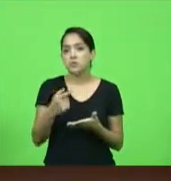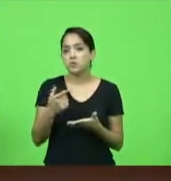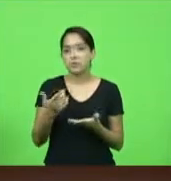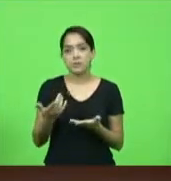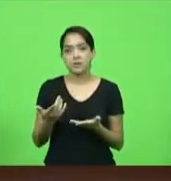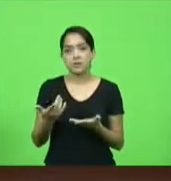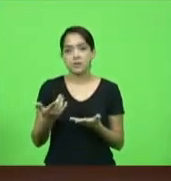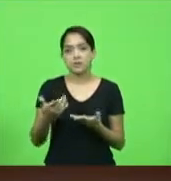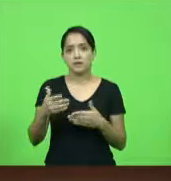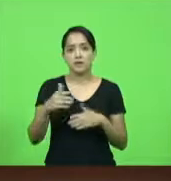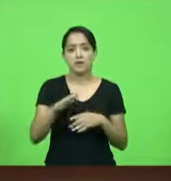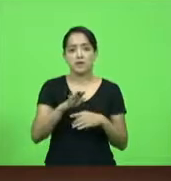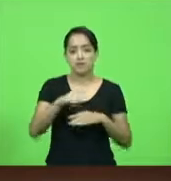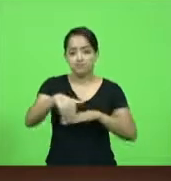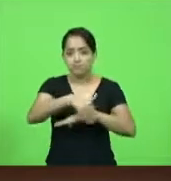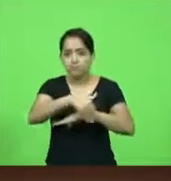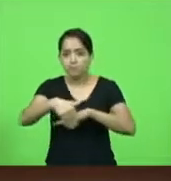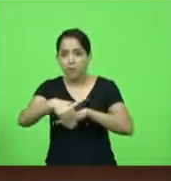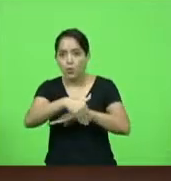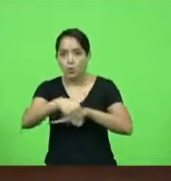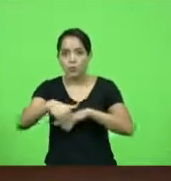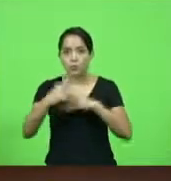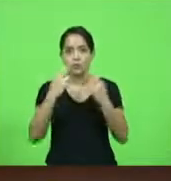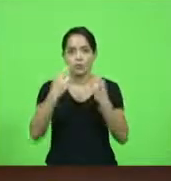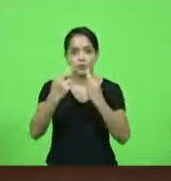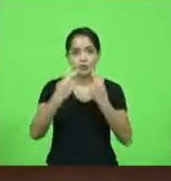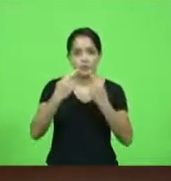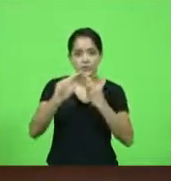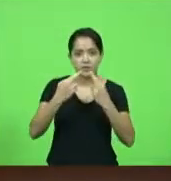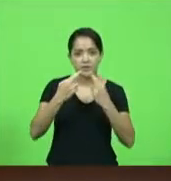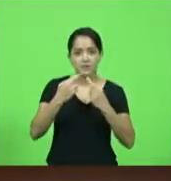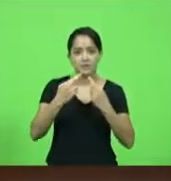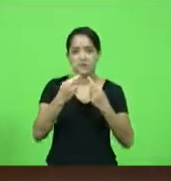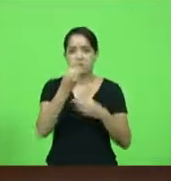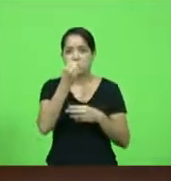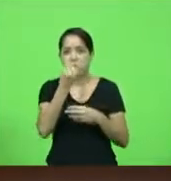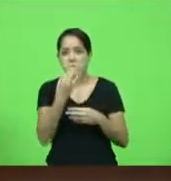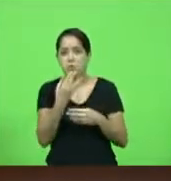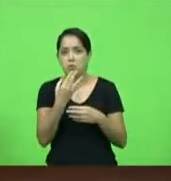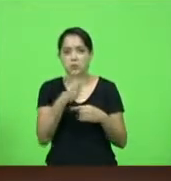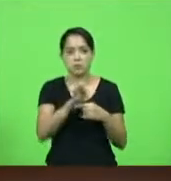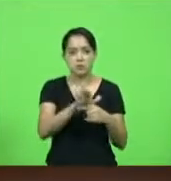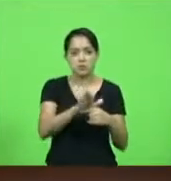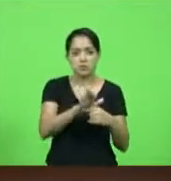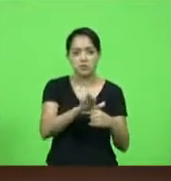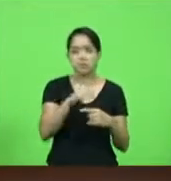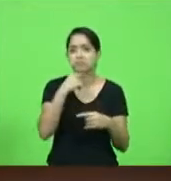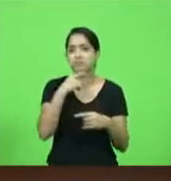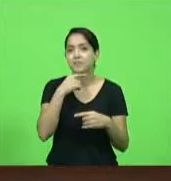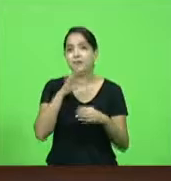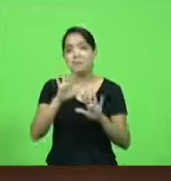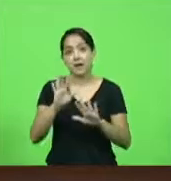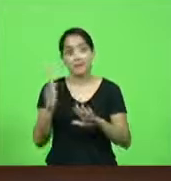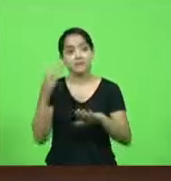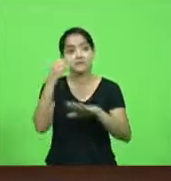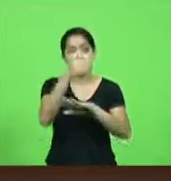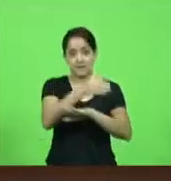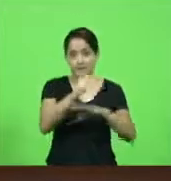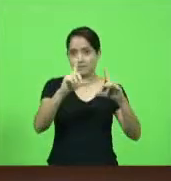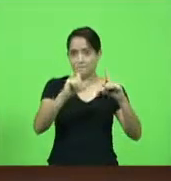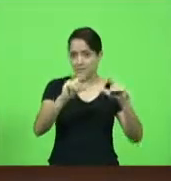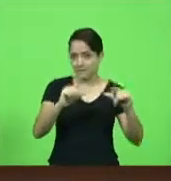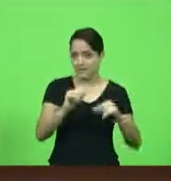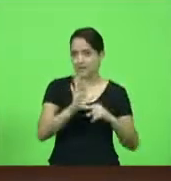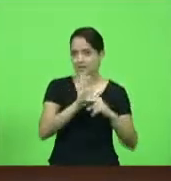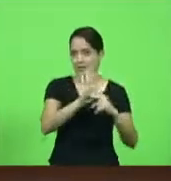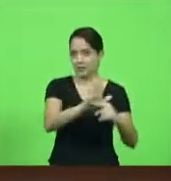as suas rodovias e que vai em Brasília oferecer ajuda para um compromisso